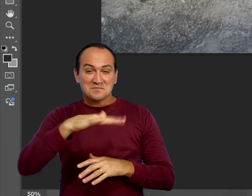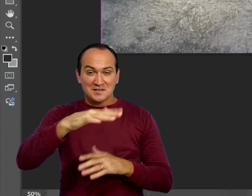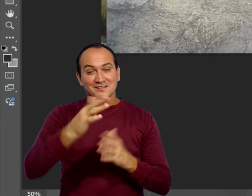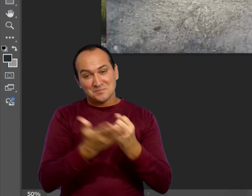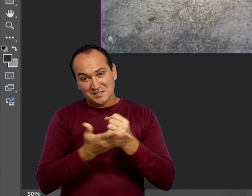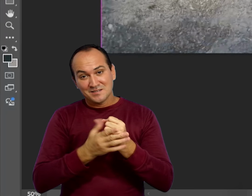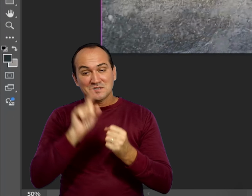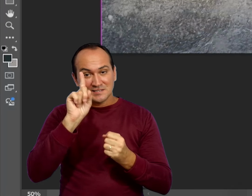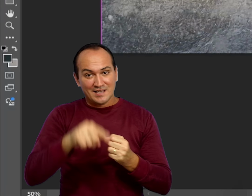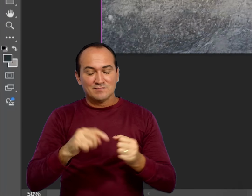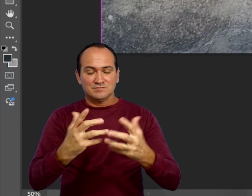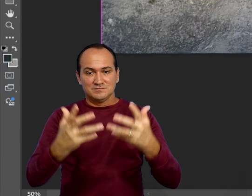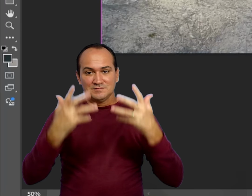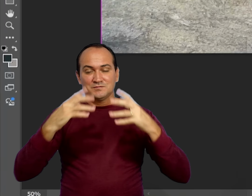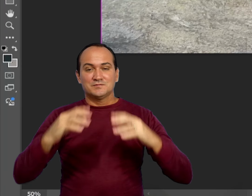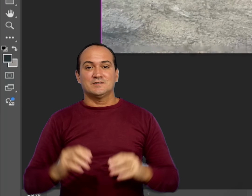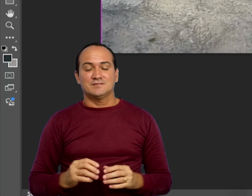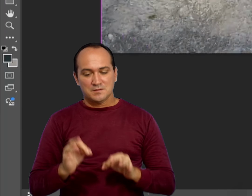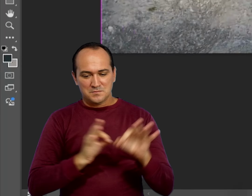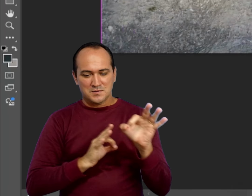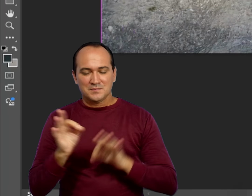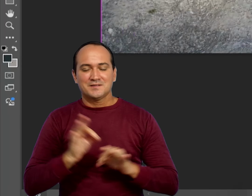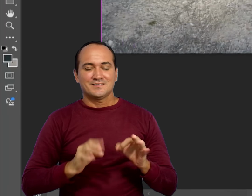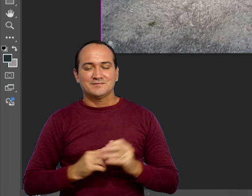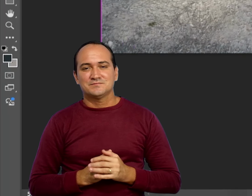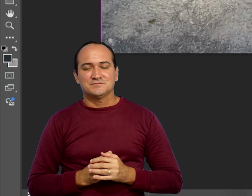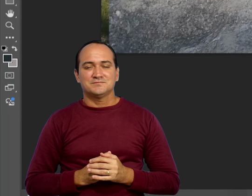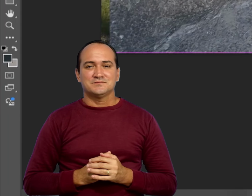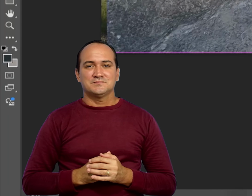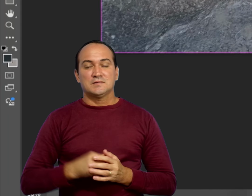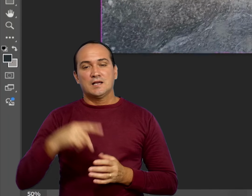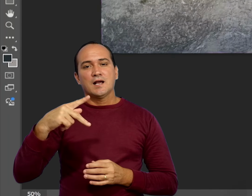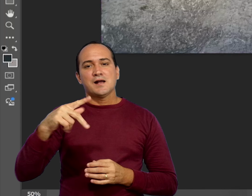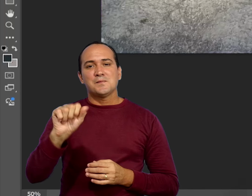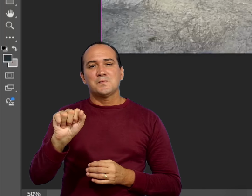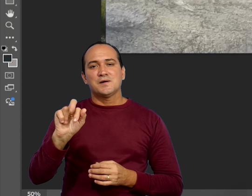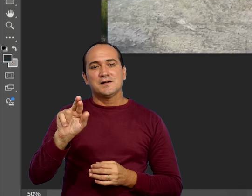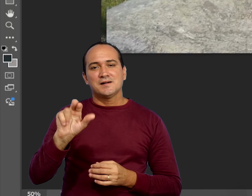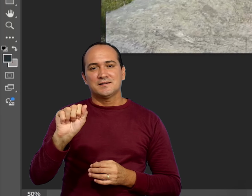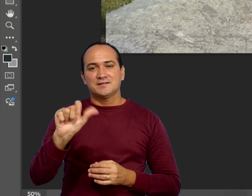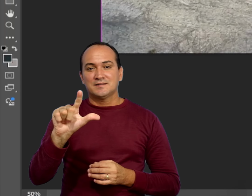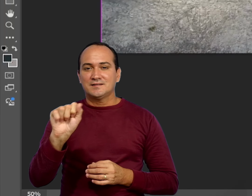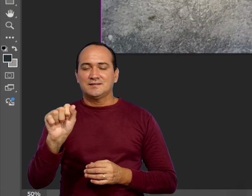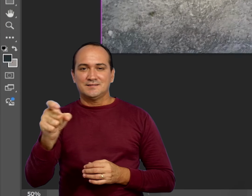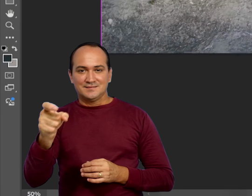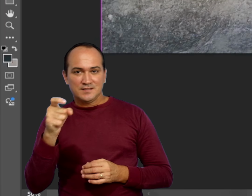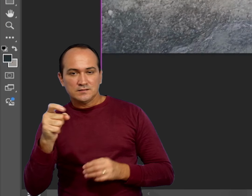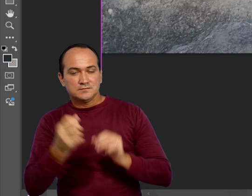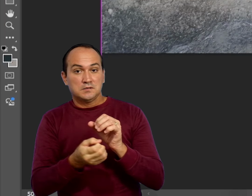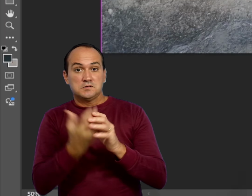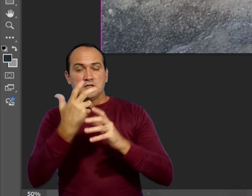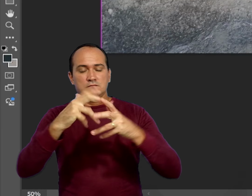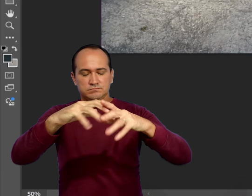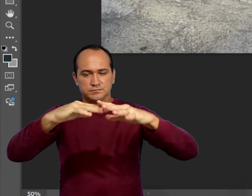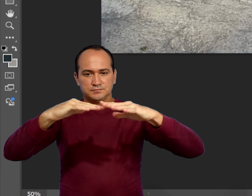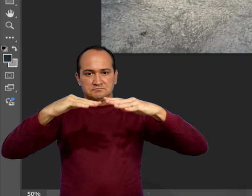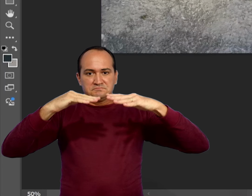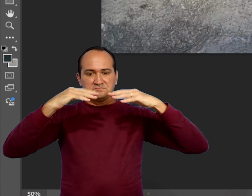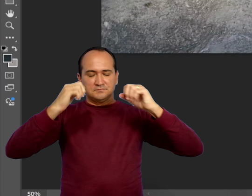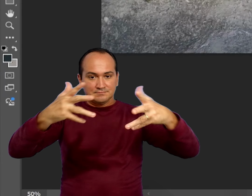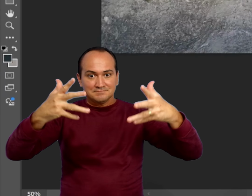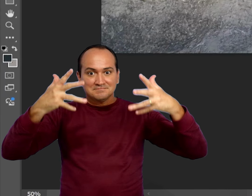isso que eu vou fazer lá no nosso efeito de parallax, certo? Eu vou trabalhar isso aqui, ó, de tal forma que eu consiga